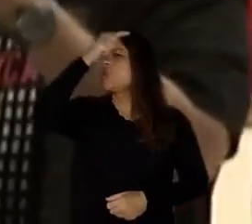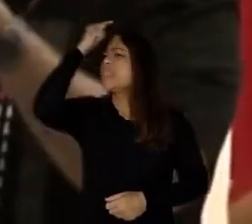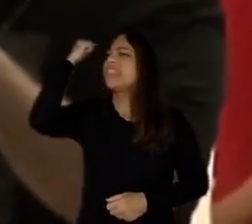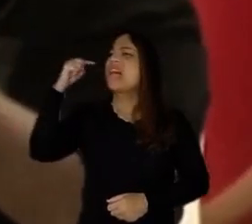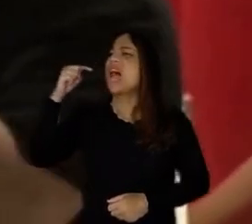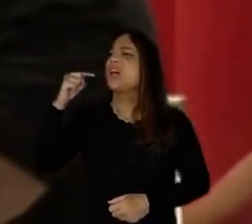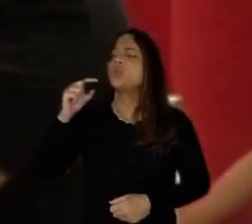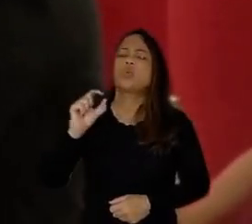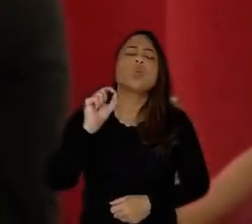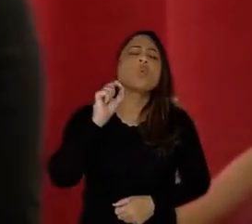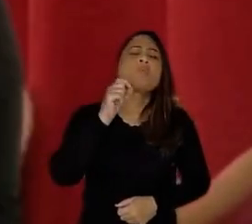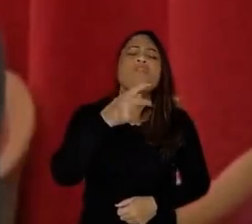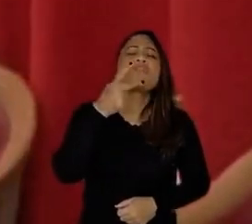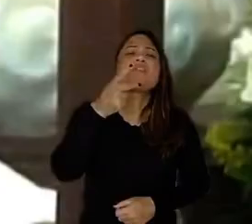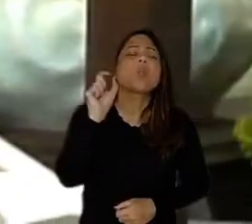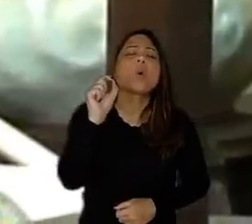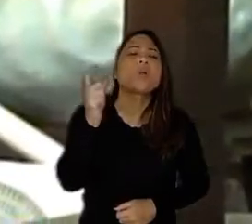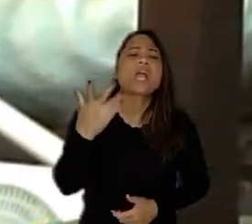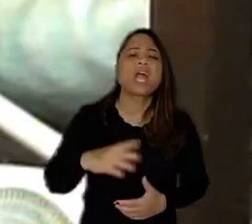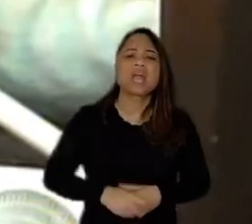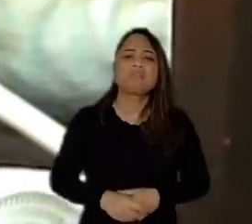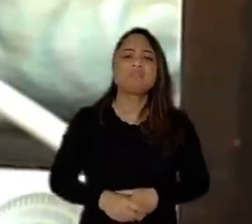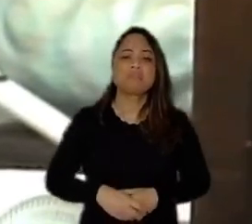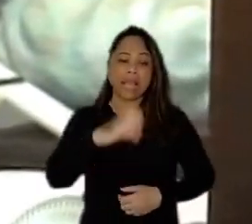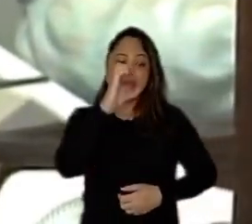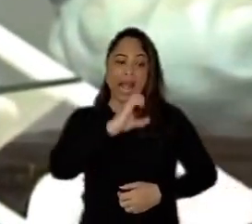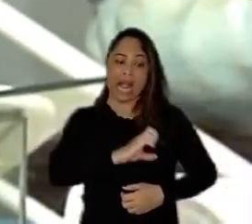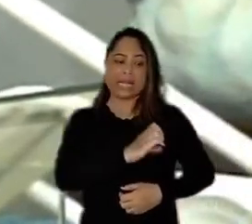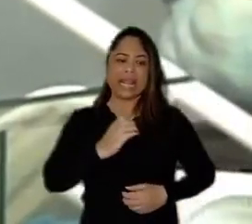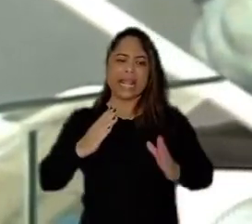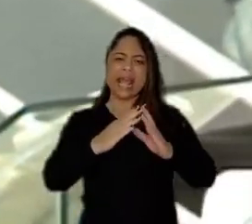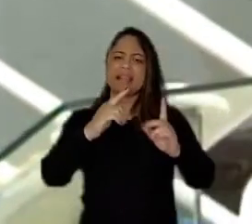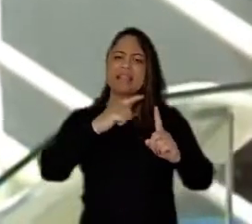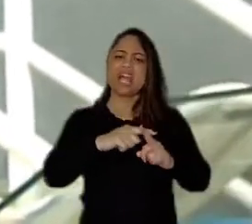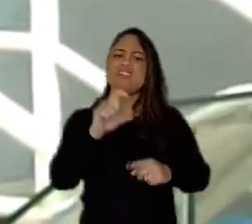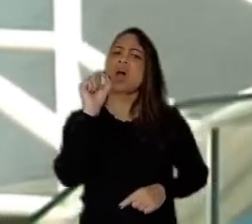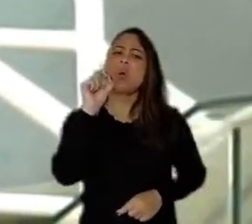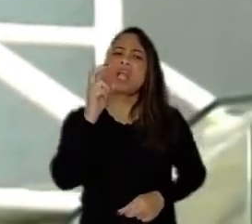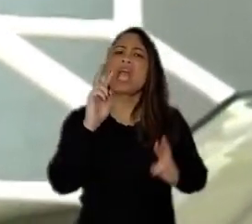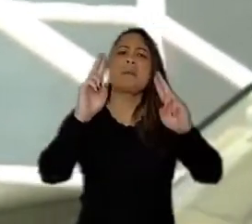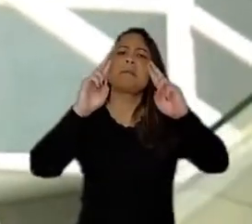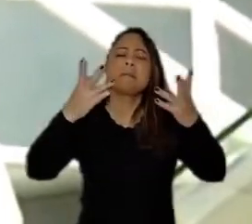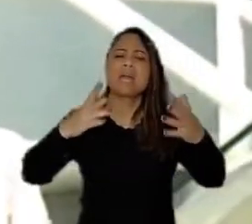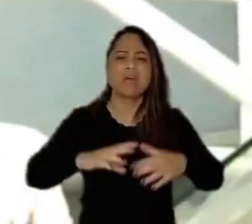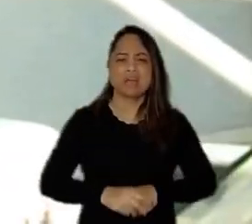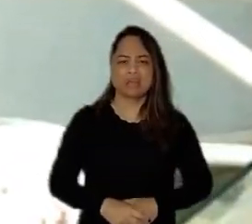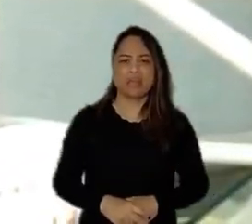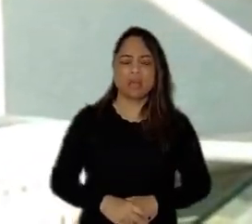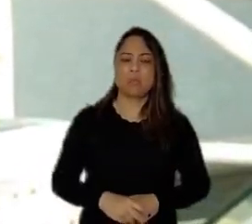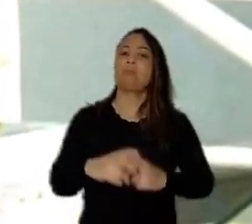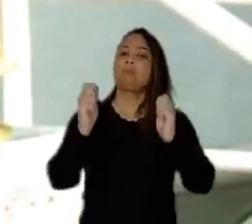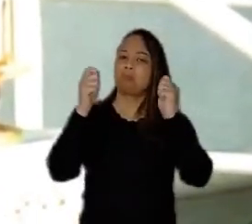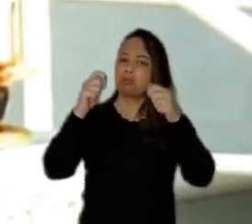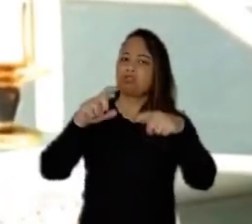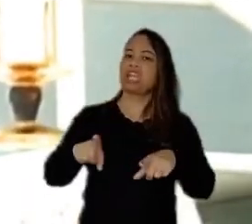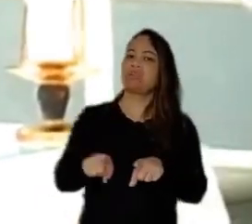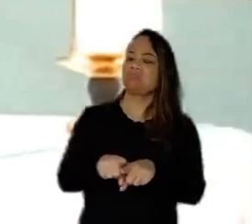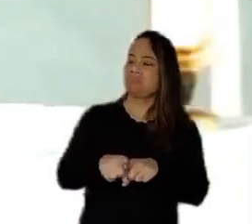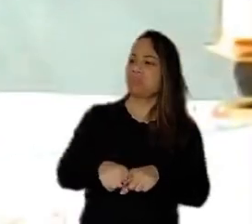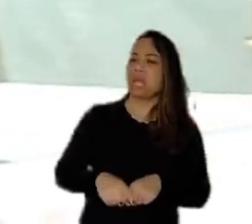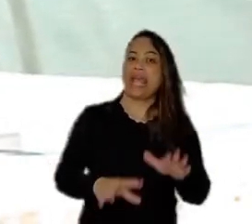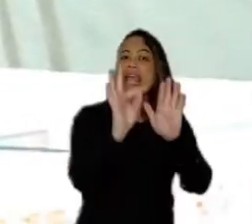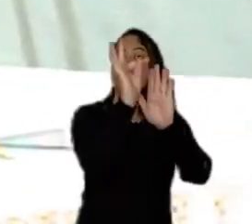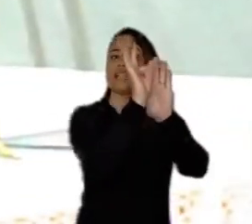sobre a esperança, o que o catecismo da igreja diz sobre a esperança. Eu poderia ter feito uma varredura de todos os